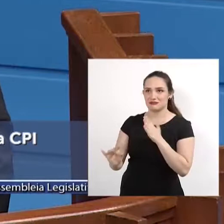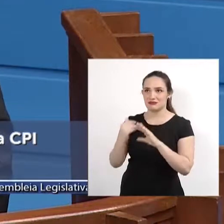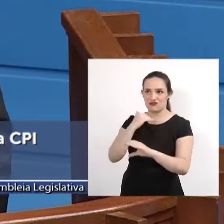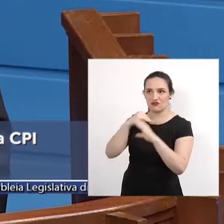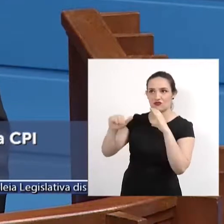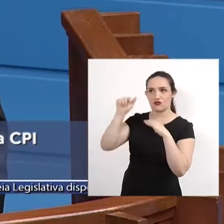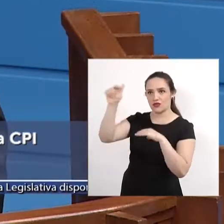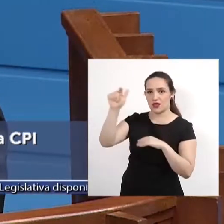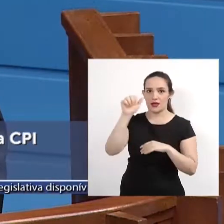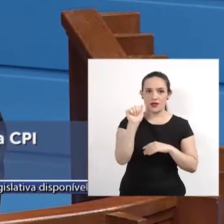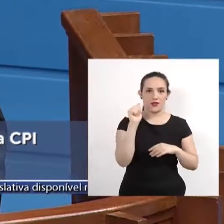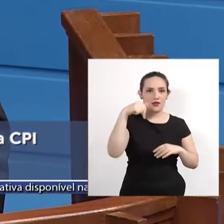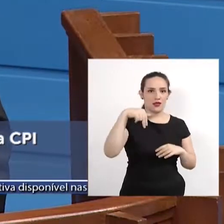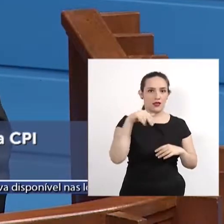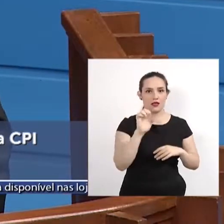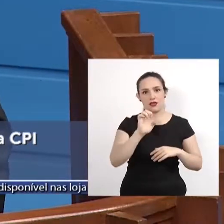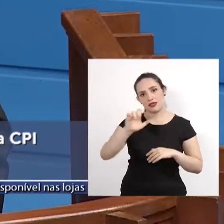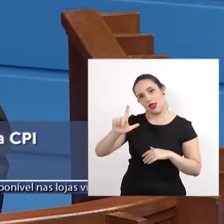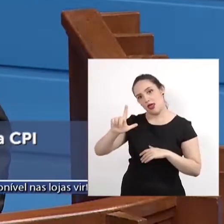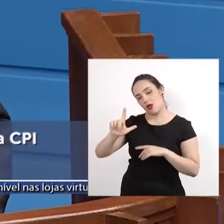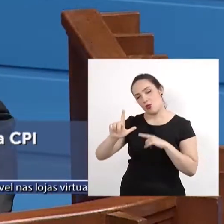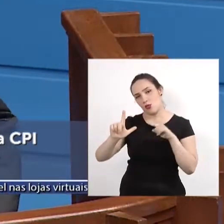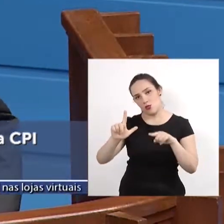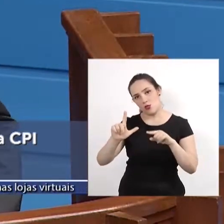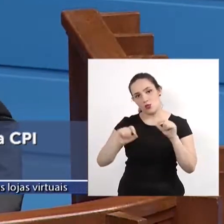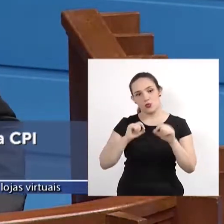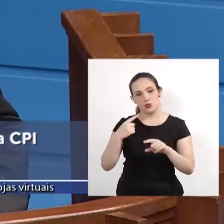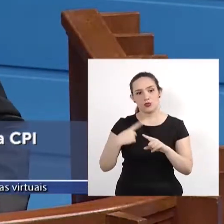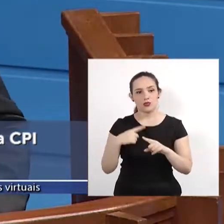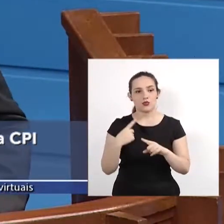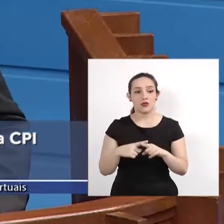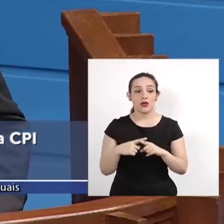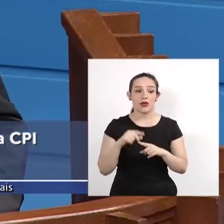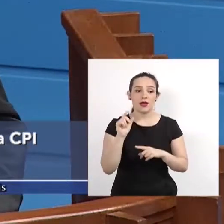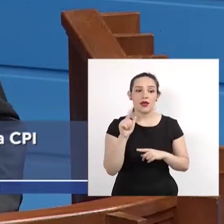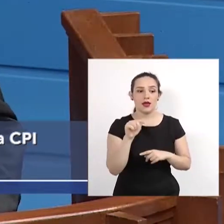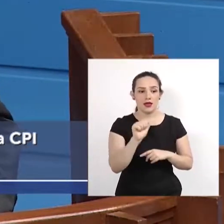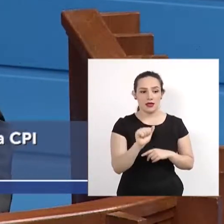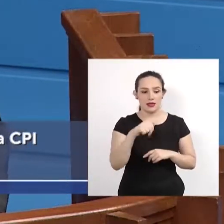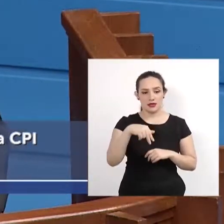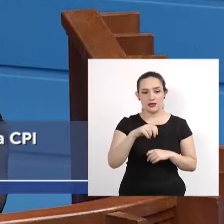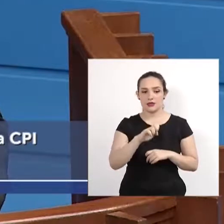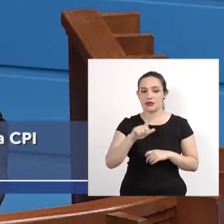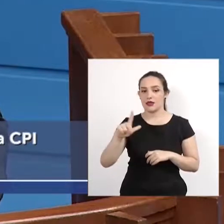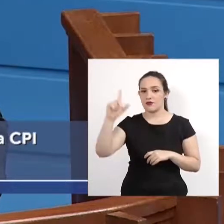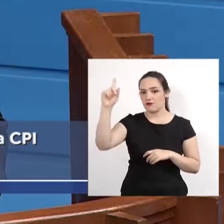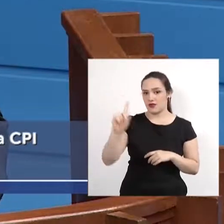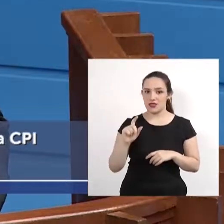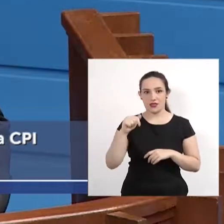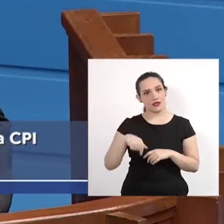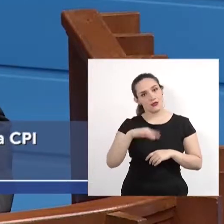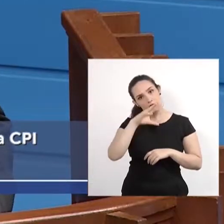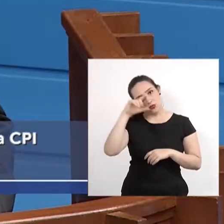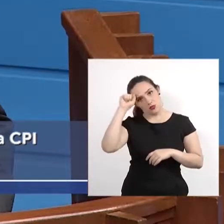casa, em relação à ANEEL ter vindo aqui no Mato Grosso do Sul, dizer que